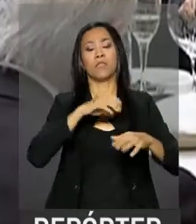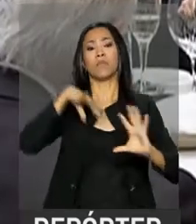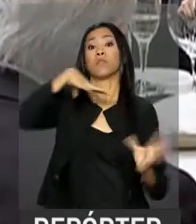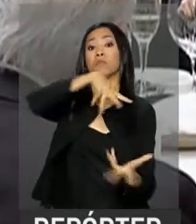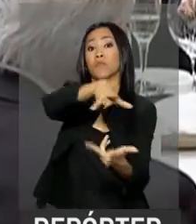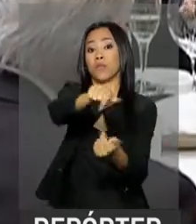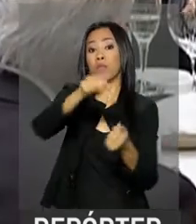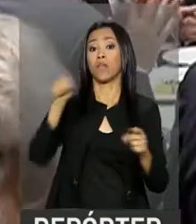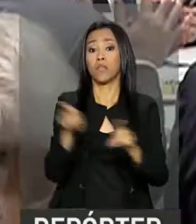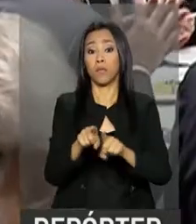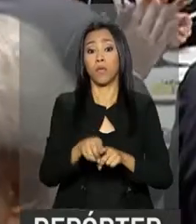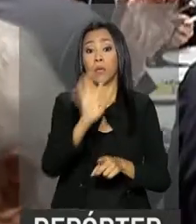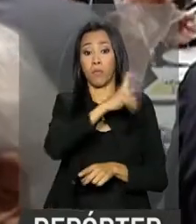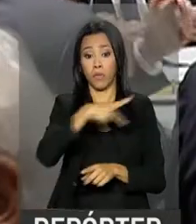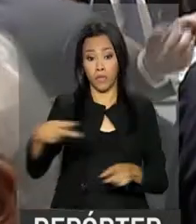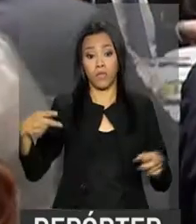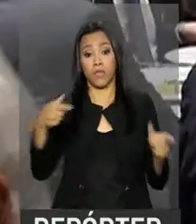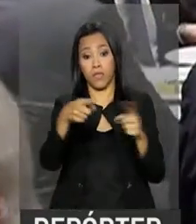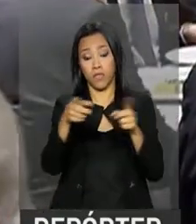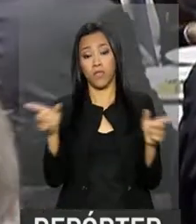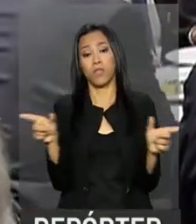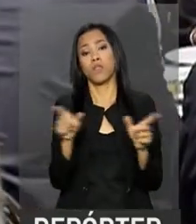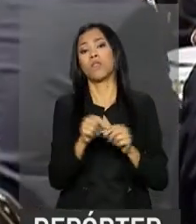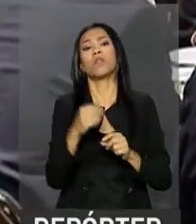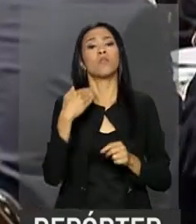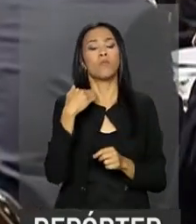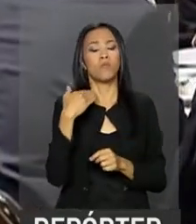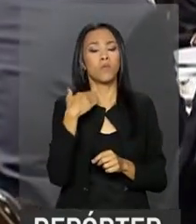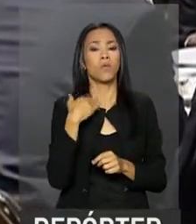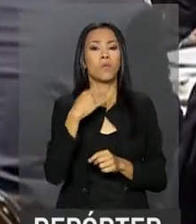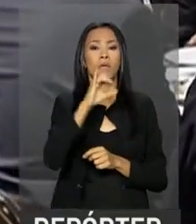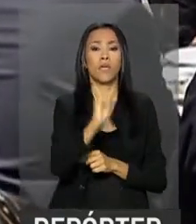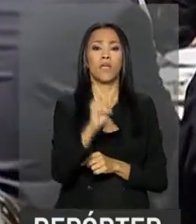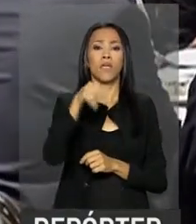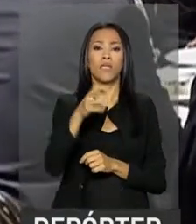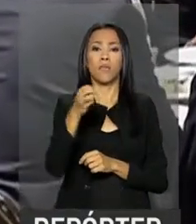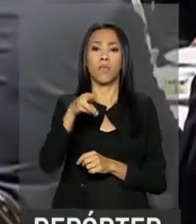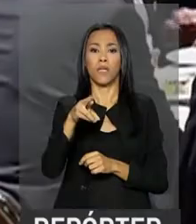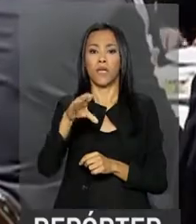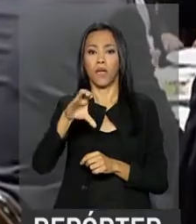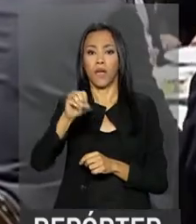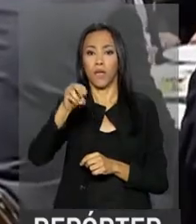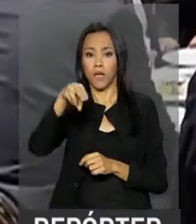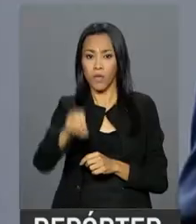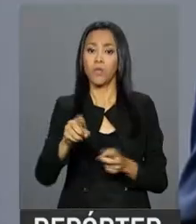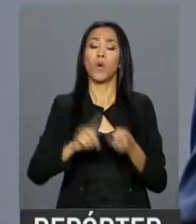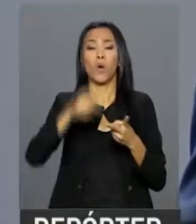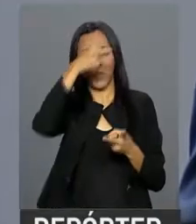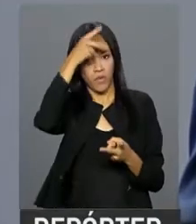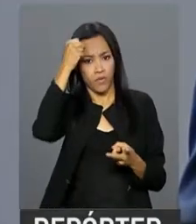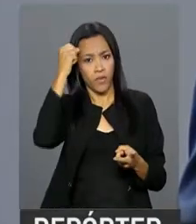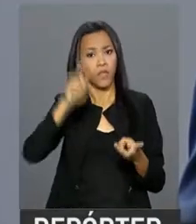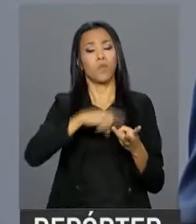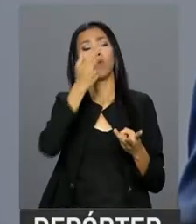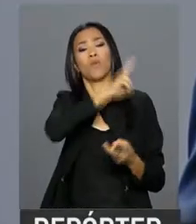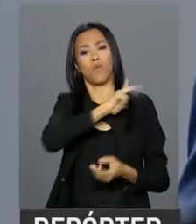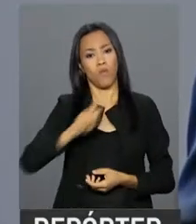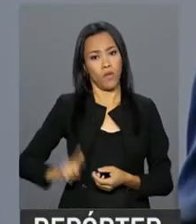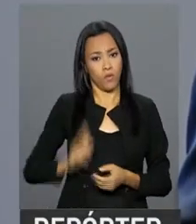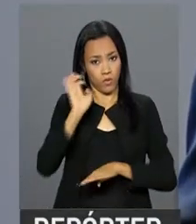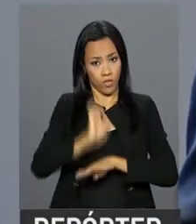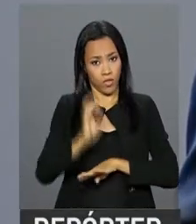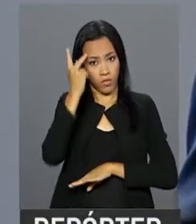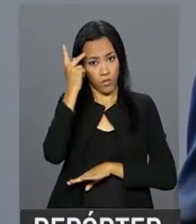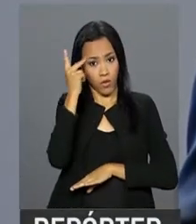presidente do Banco Interamericano de Desenvolvimento, 8 ministros, o prefeito e o governador de São Paulo. O presidente Michel Temer